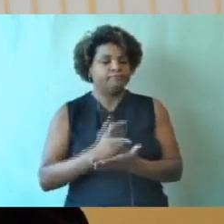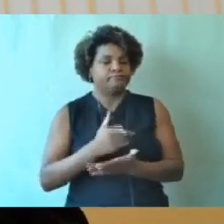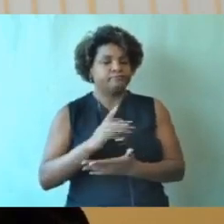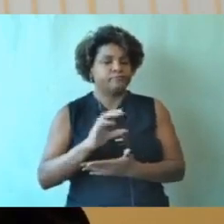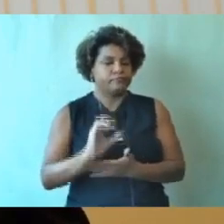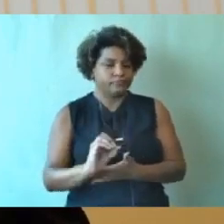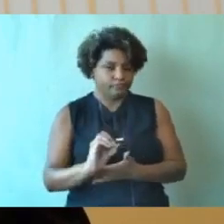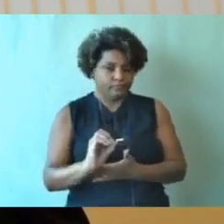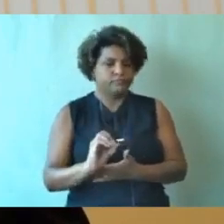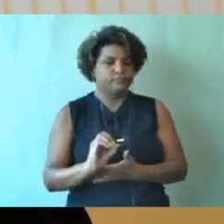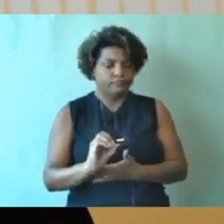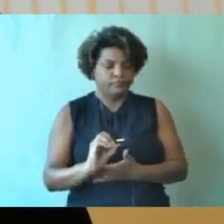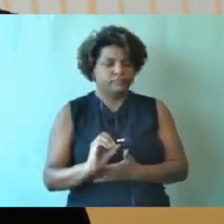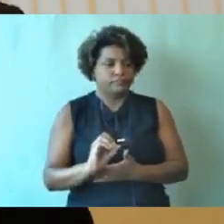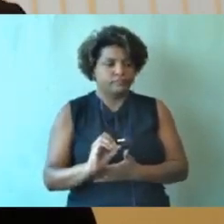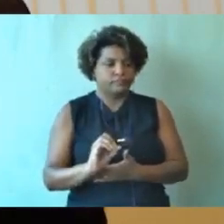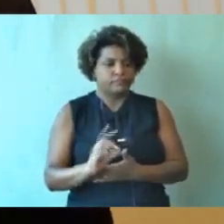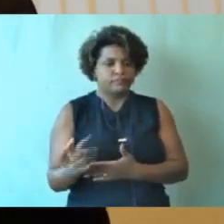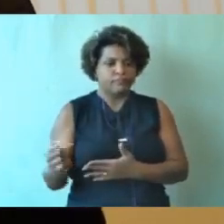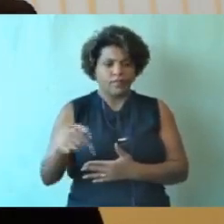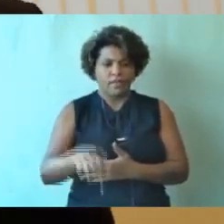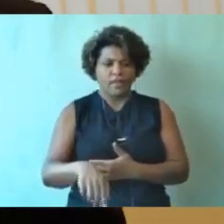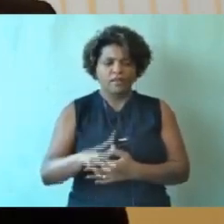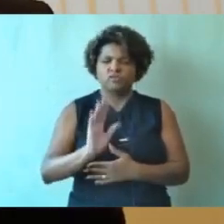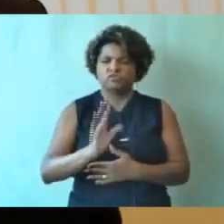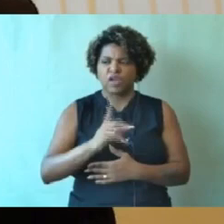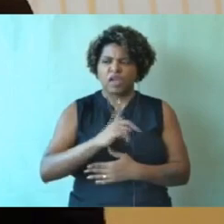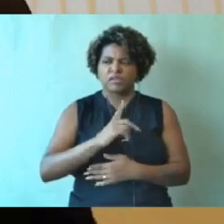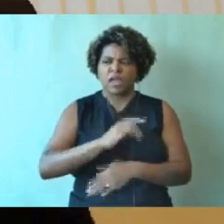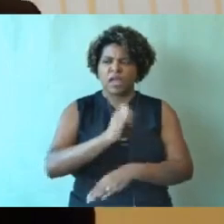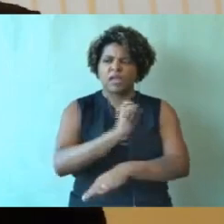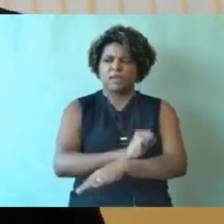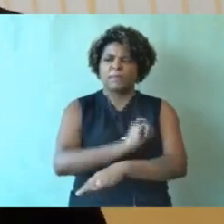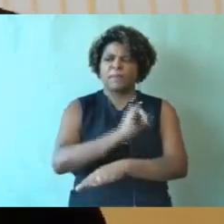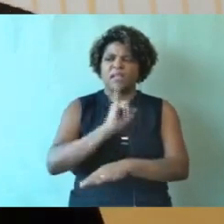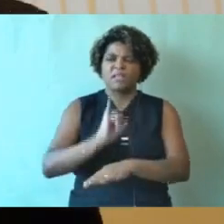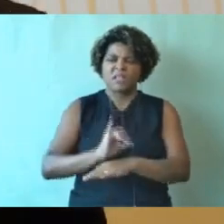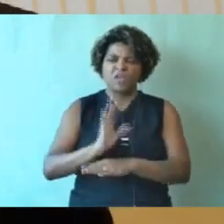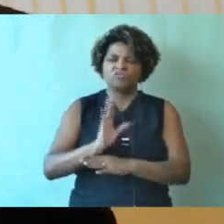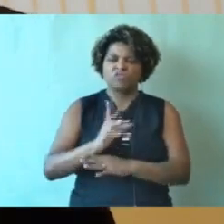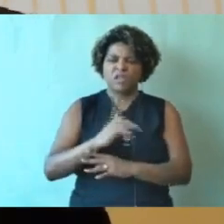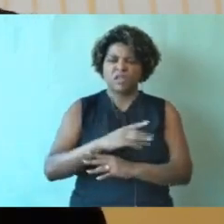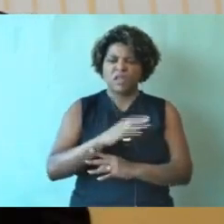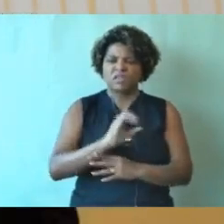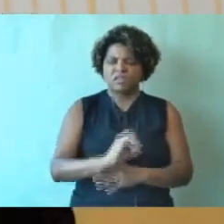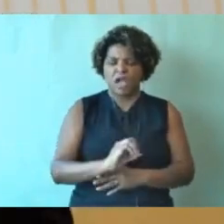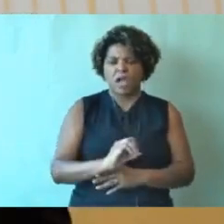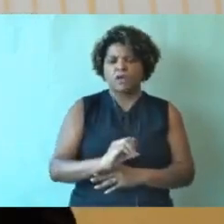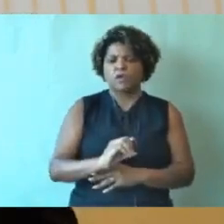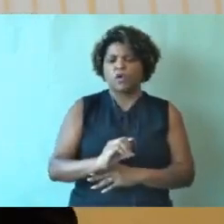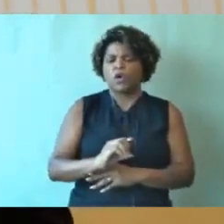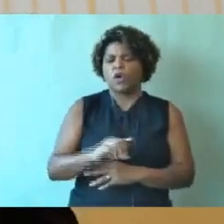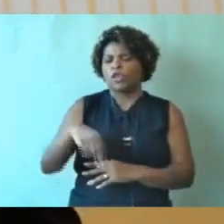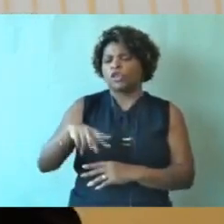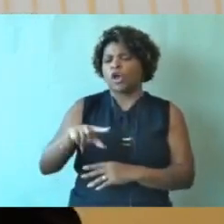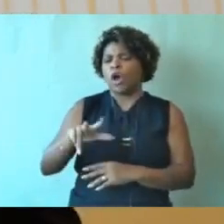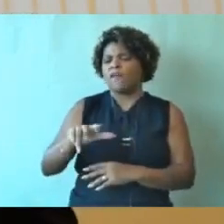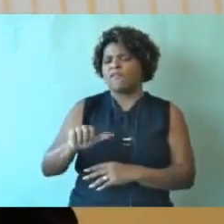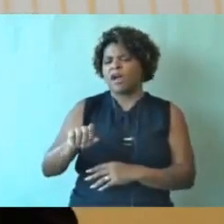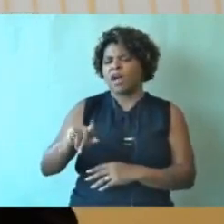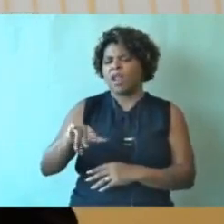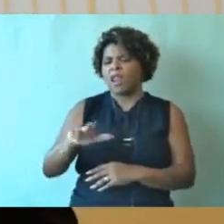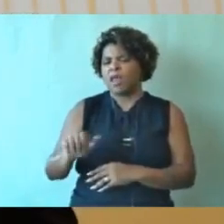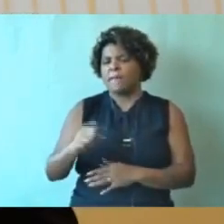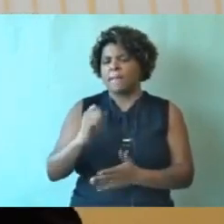pegar o ônibus. Aqui nós já temos Ibirité com zero na nossa vizinhança, Nova Lima com R$2,00, estão pagando. Então,